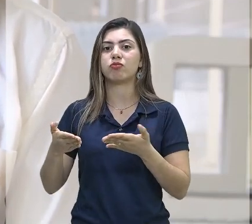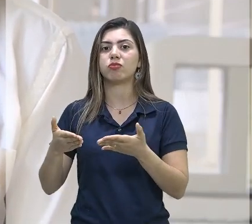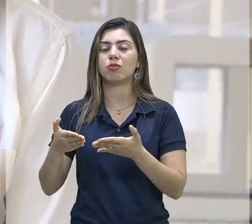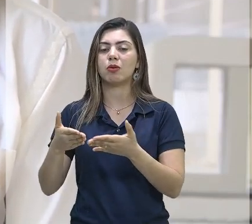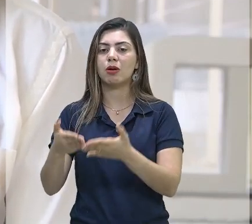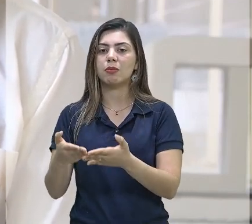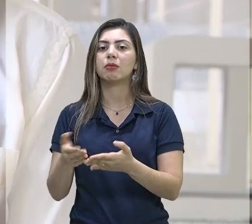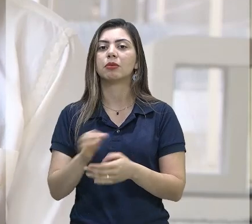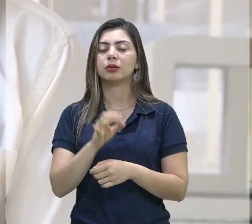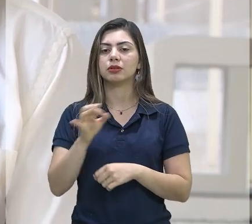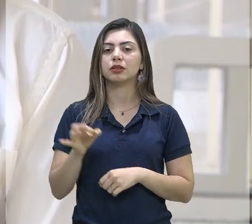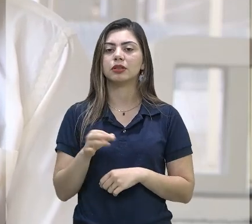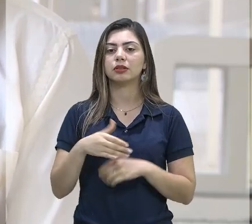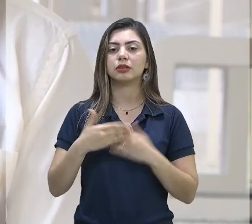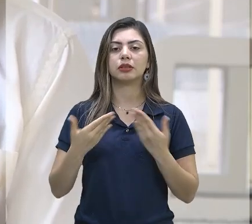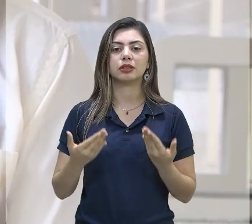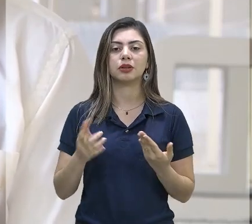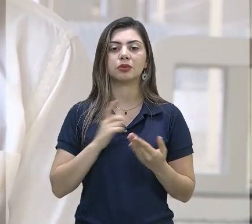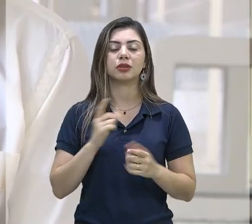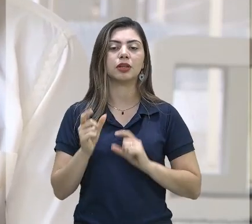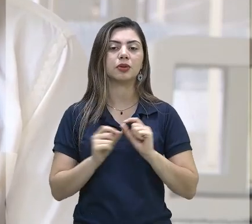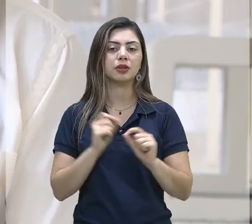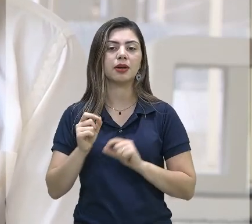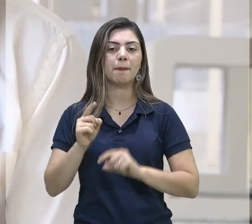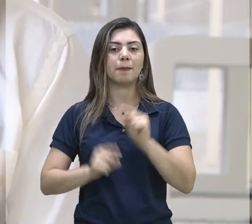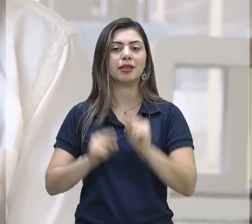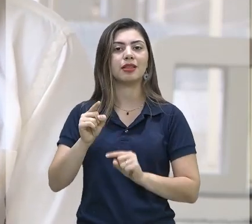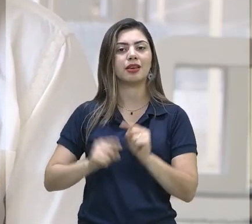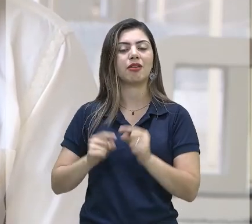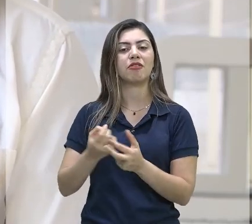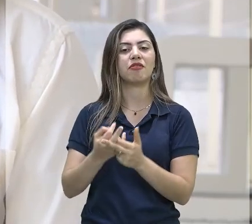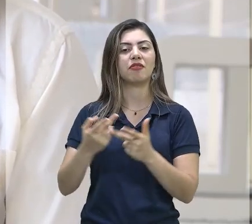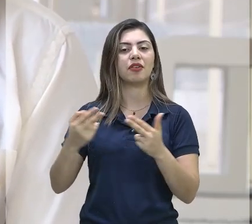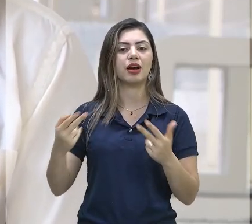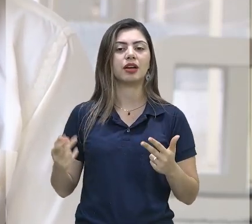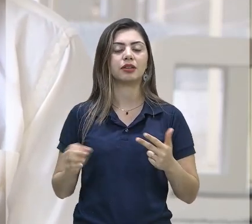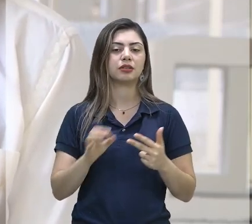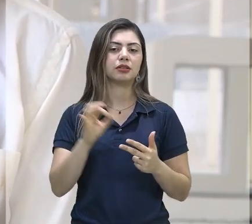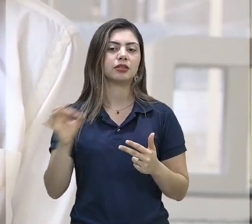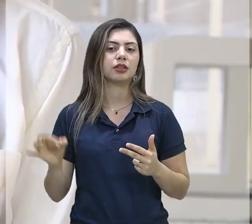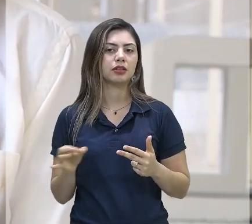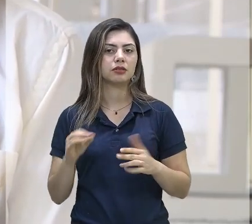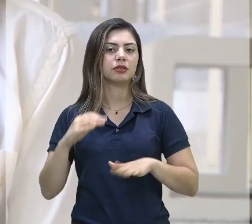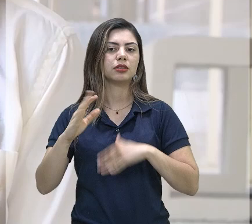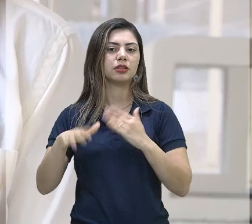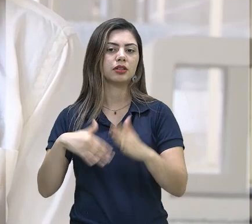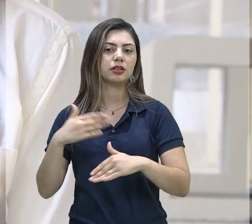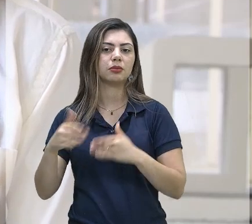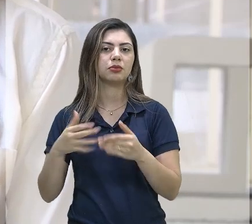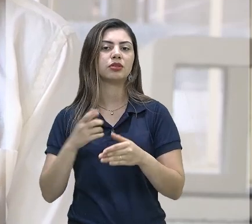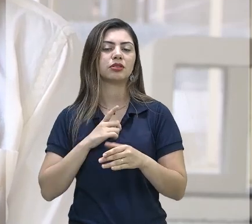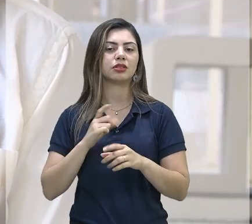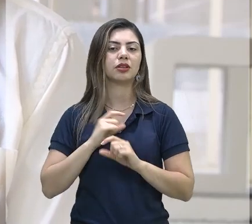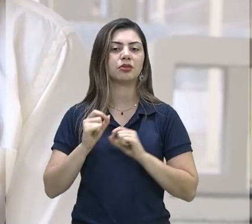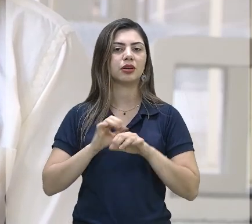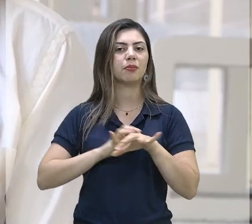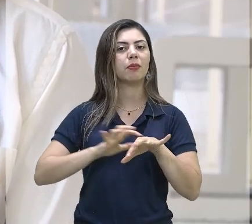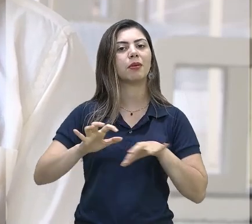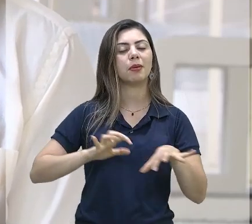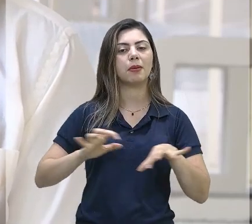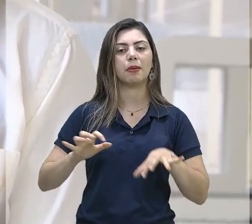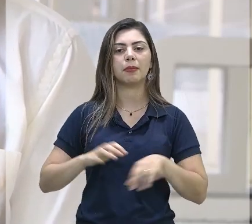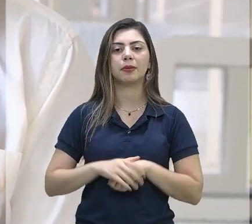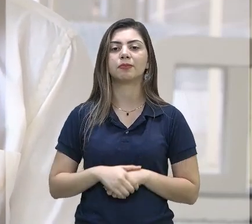deposição, em suspensão, que são depositados e na sequência são erodidos. Portanto,